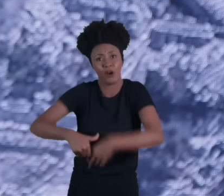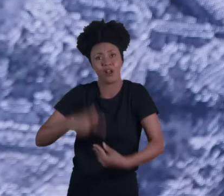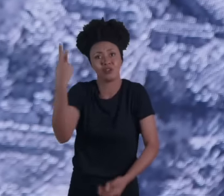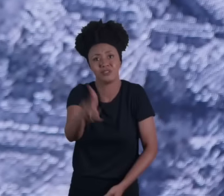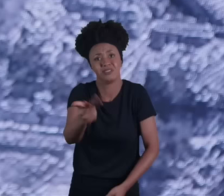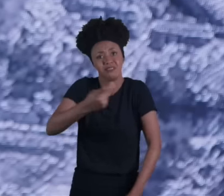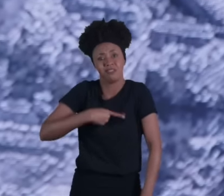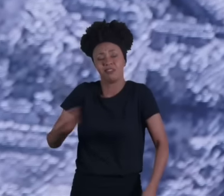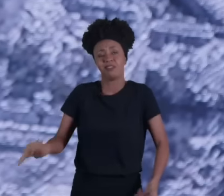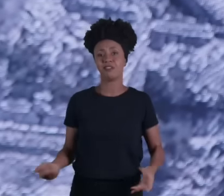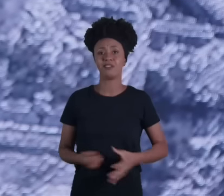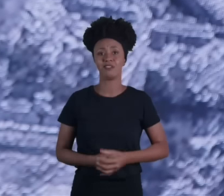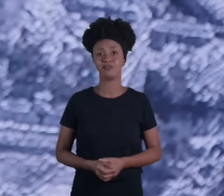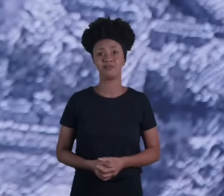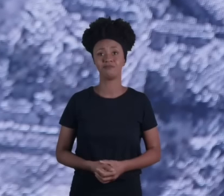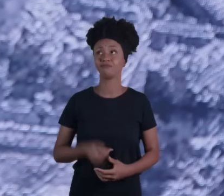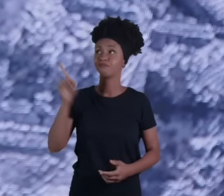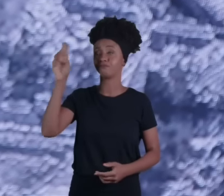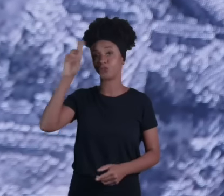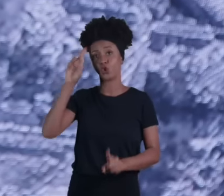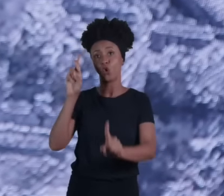propriedade dele.